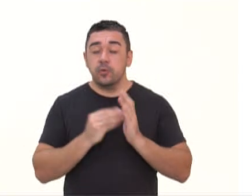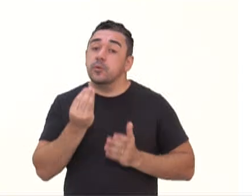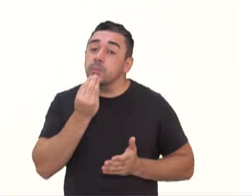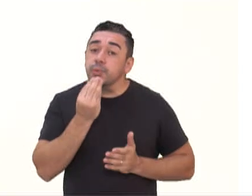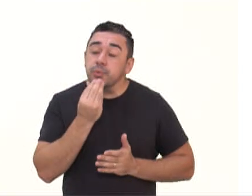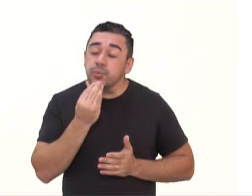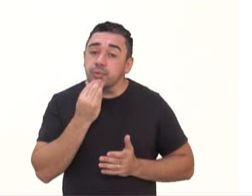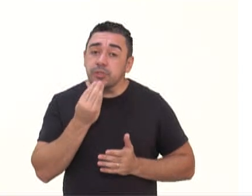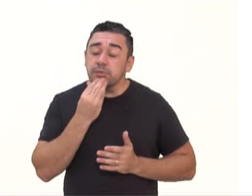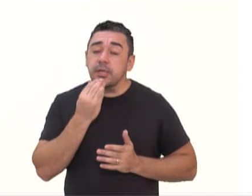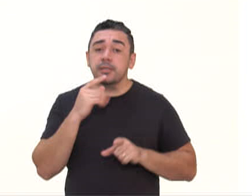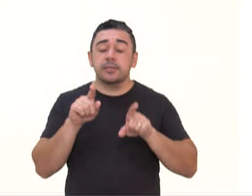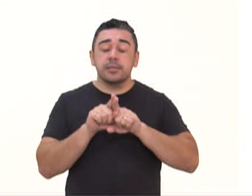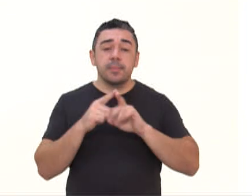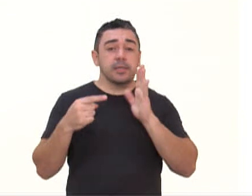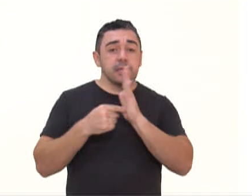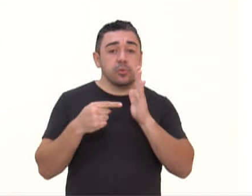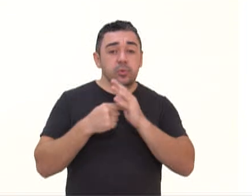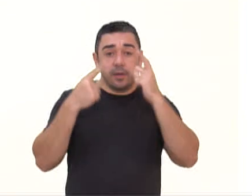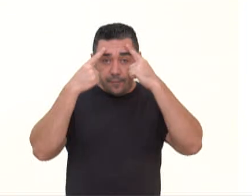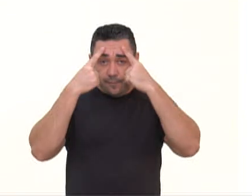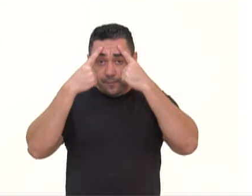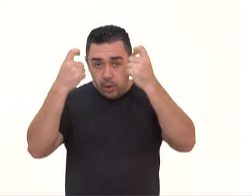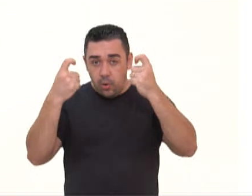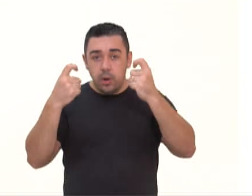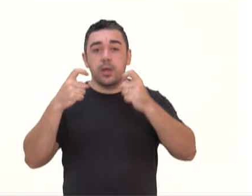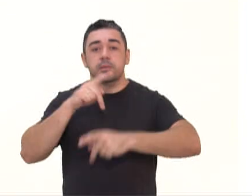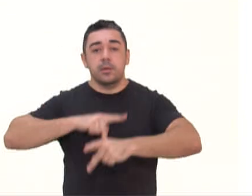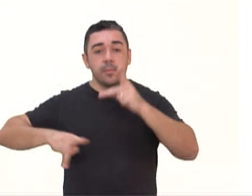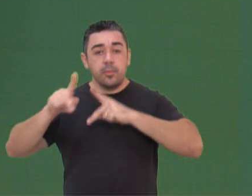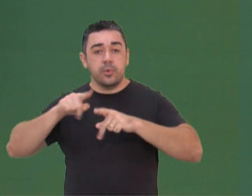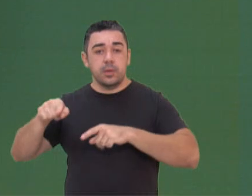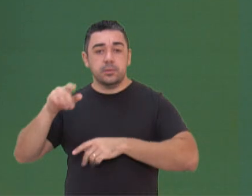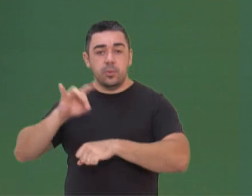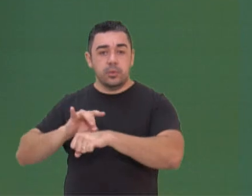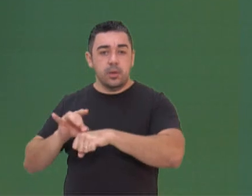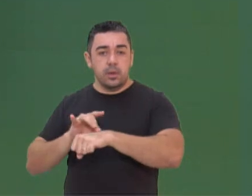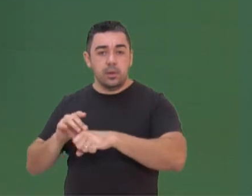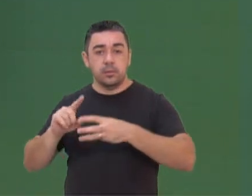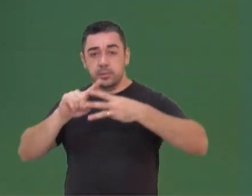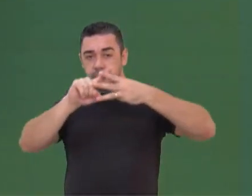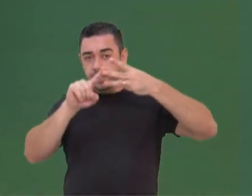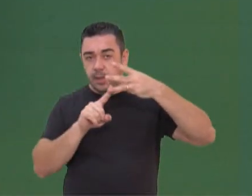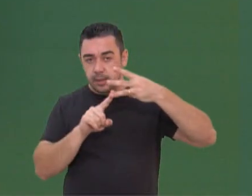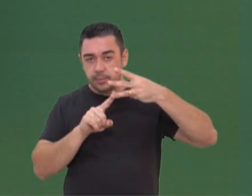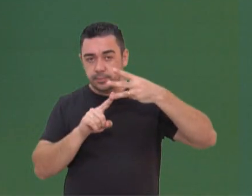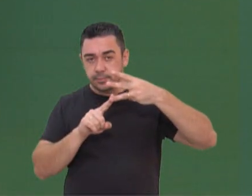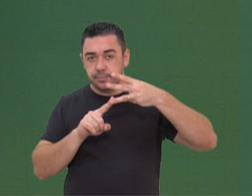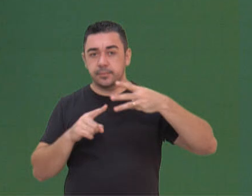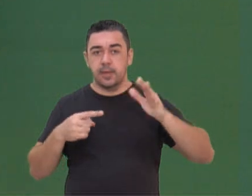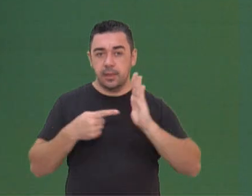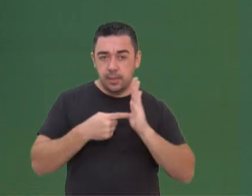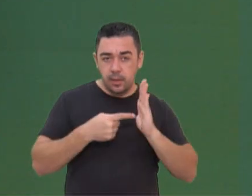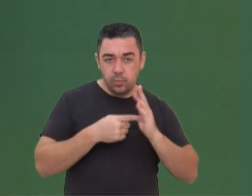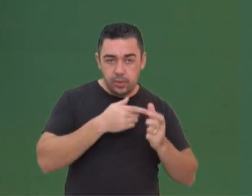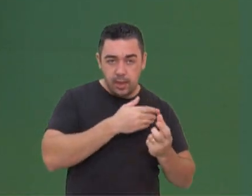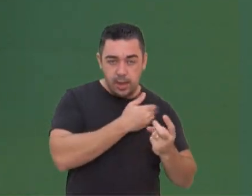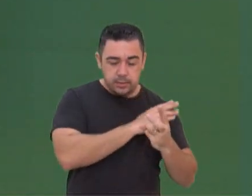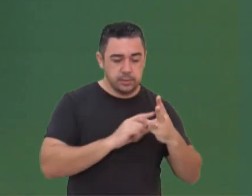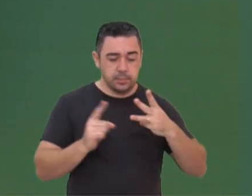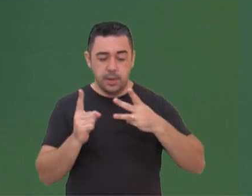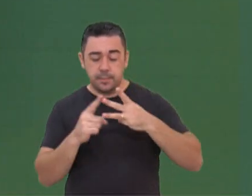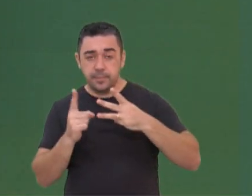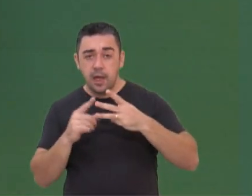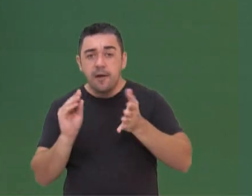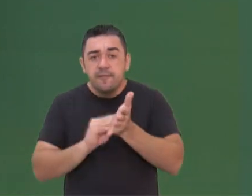oportunidades e a denúncia da violência sofrida pela população negra. 3 temas básicos: denúncia de racismo, denúncia